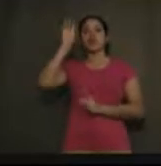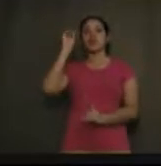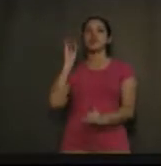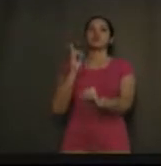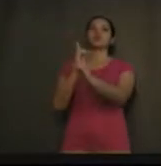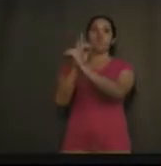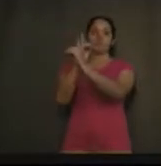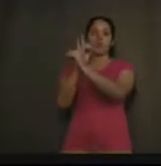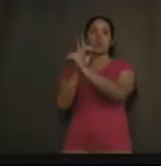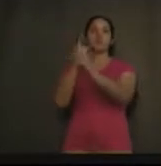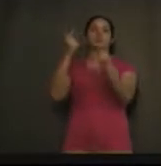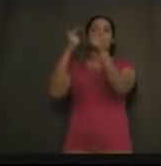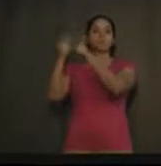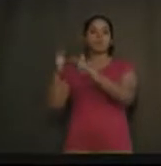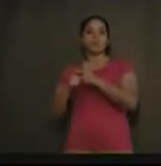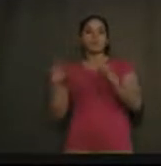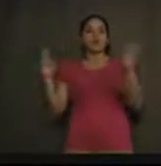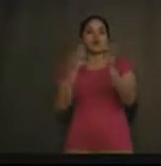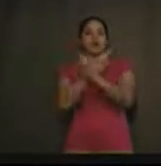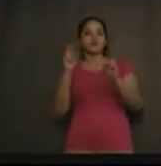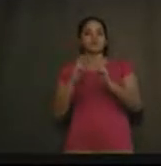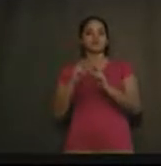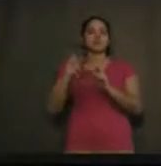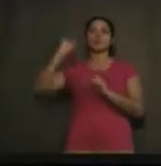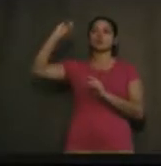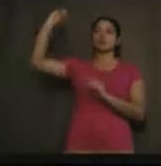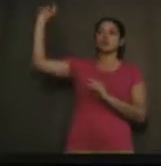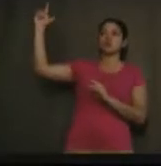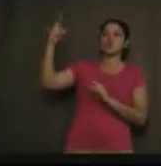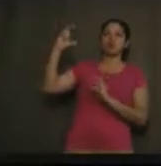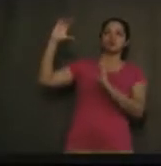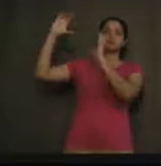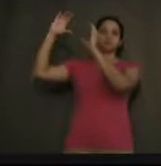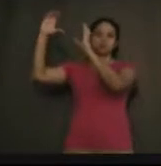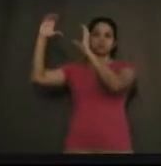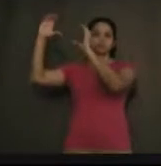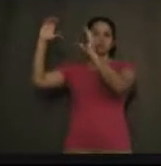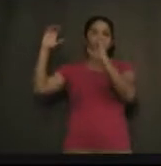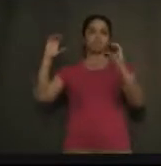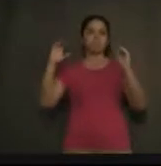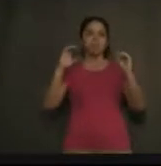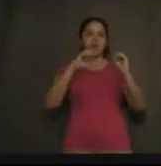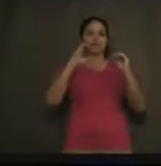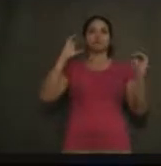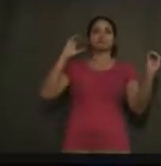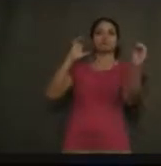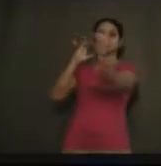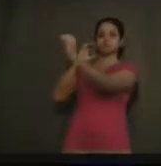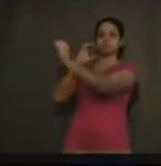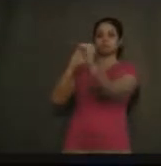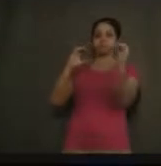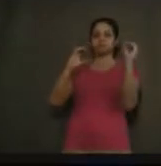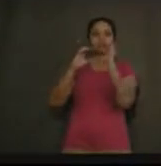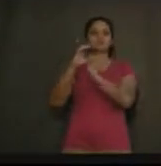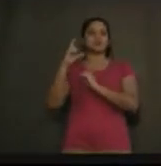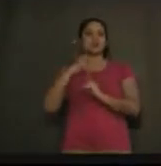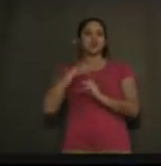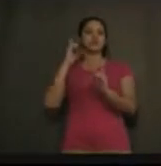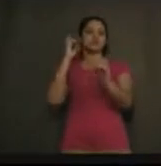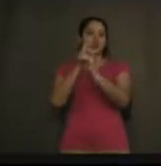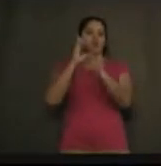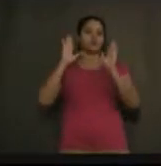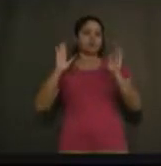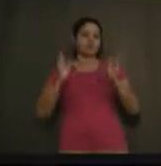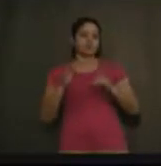que a trajetória do planeta é elíptica, com o Sol num dos focos, O problema seguinte,